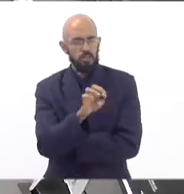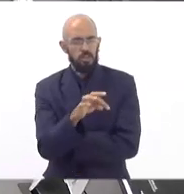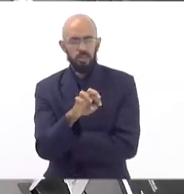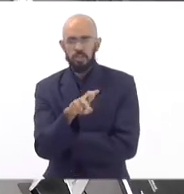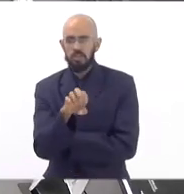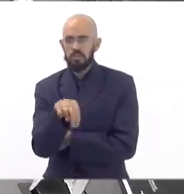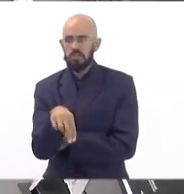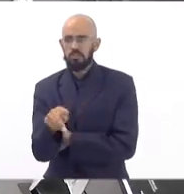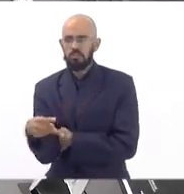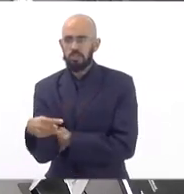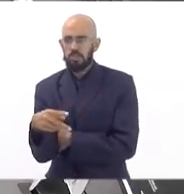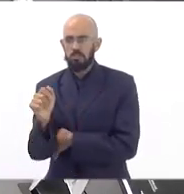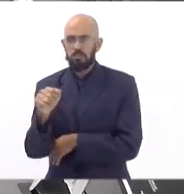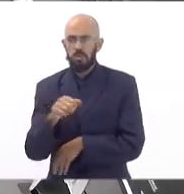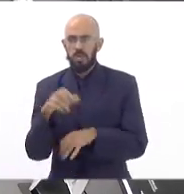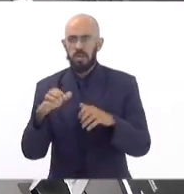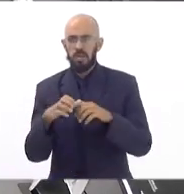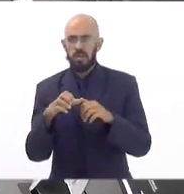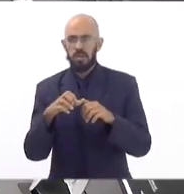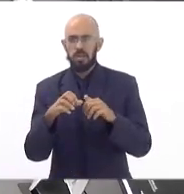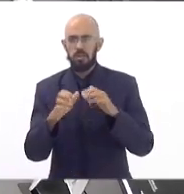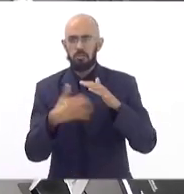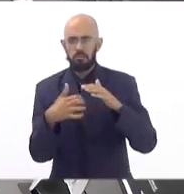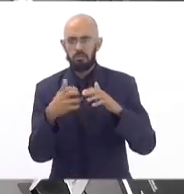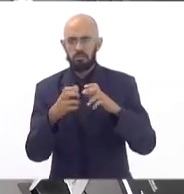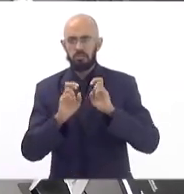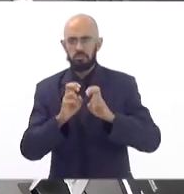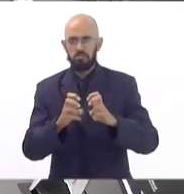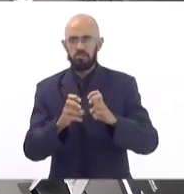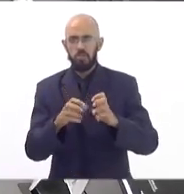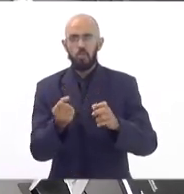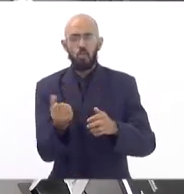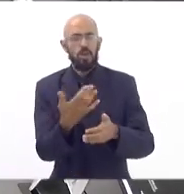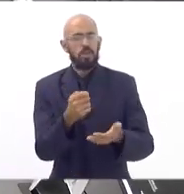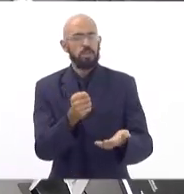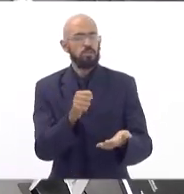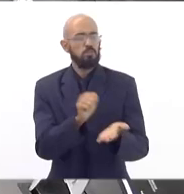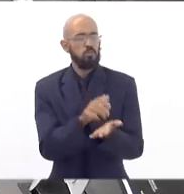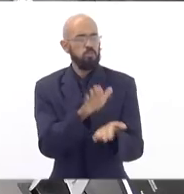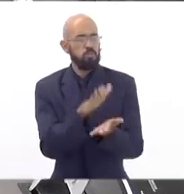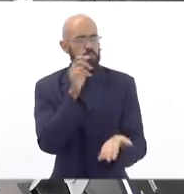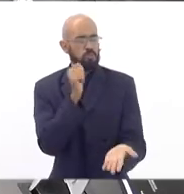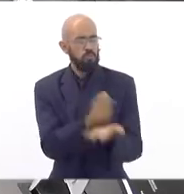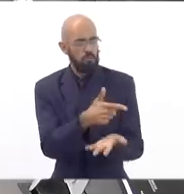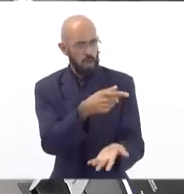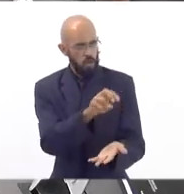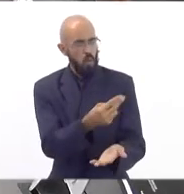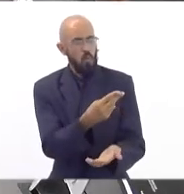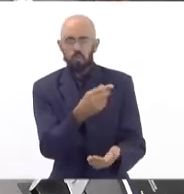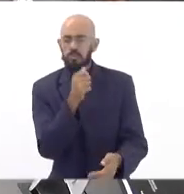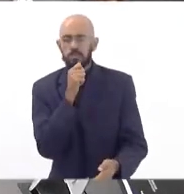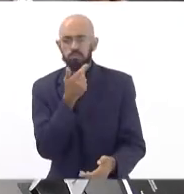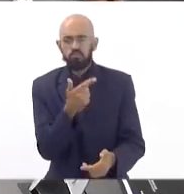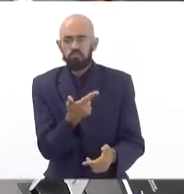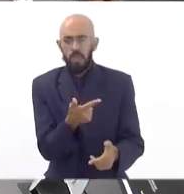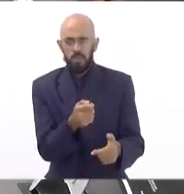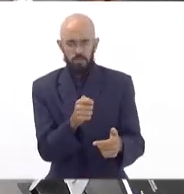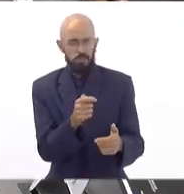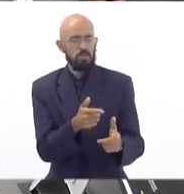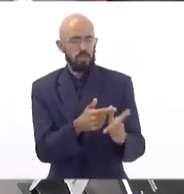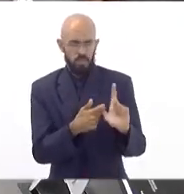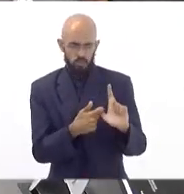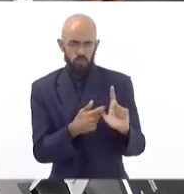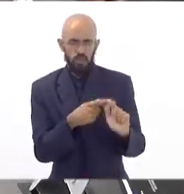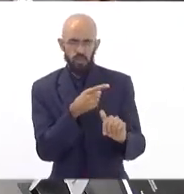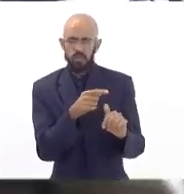SuperVia Quantas multas foram pagas Ouça as multas não foram pagas esse